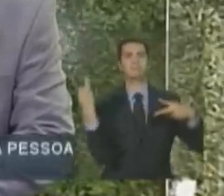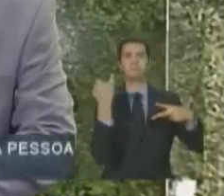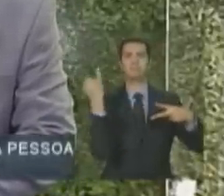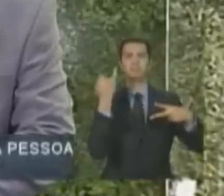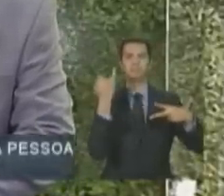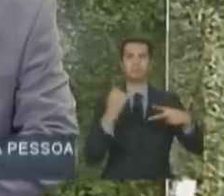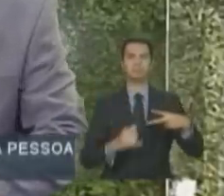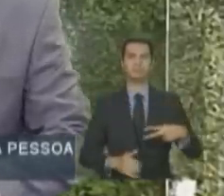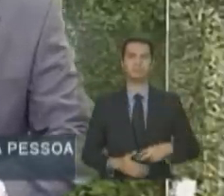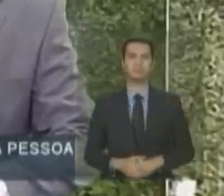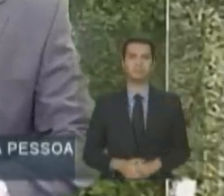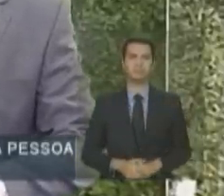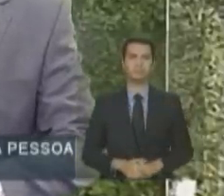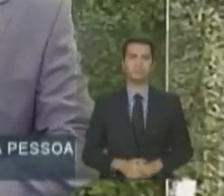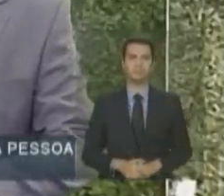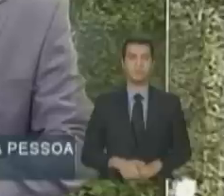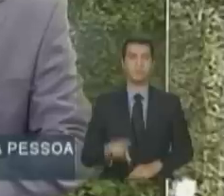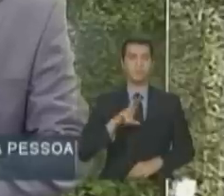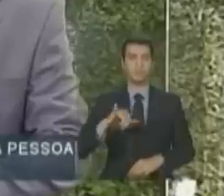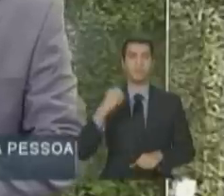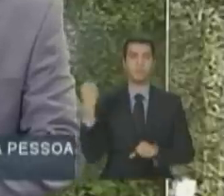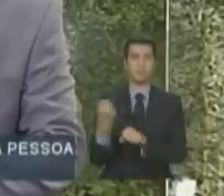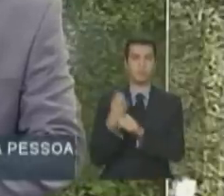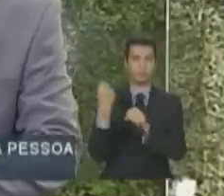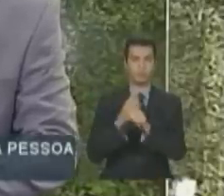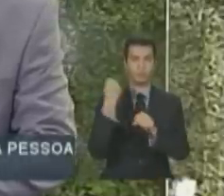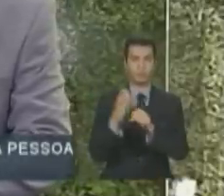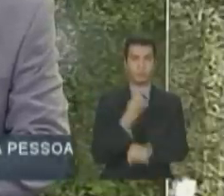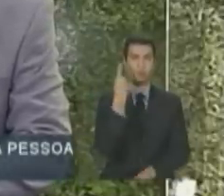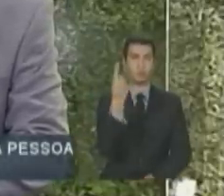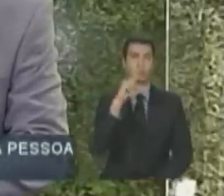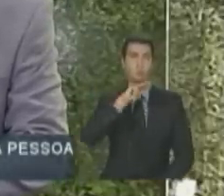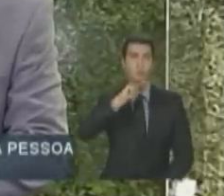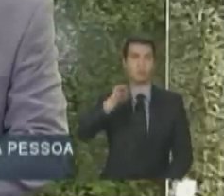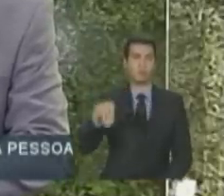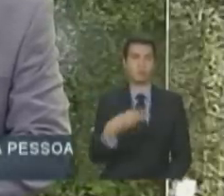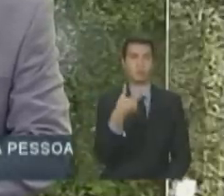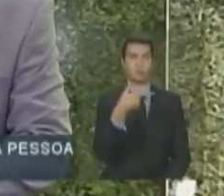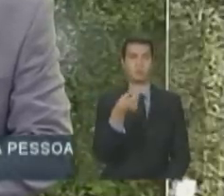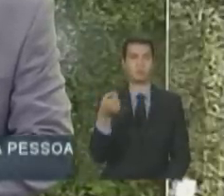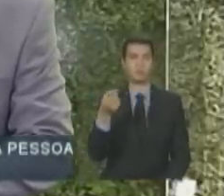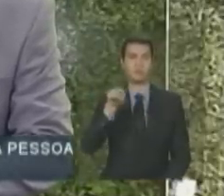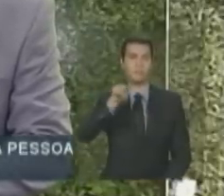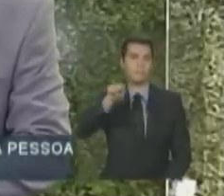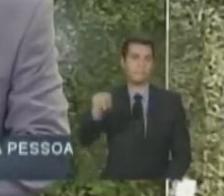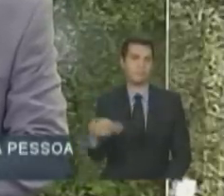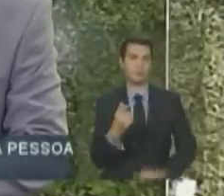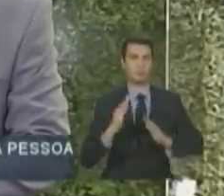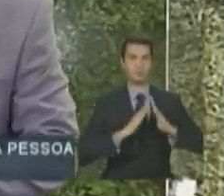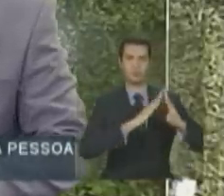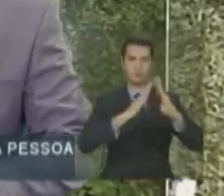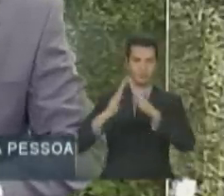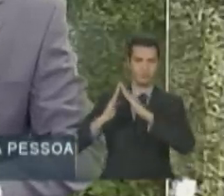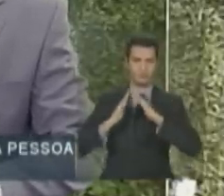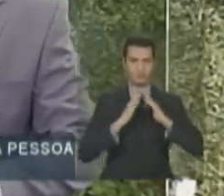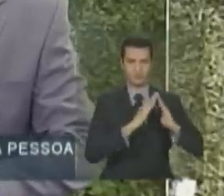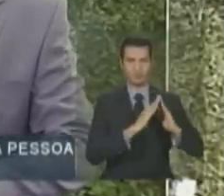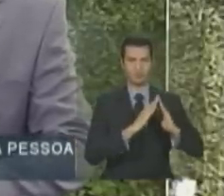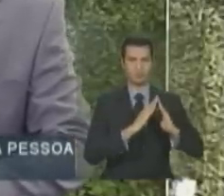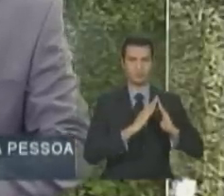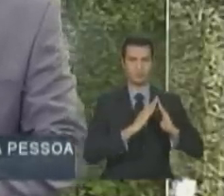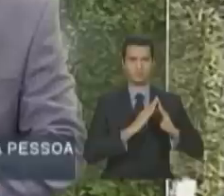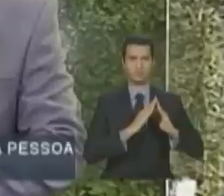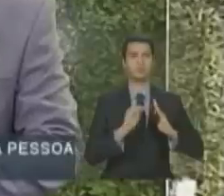construção de 1 milhão e 200 mil moradias do Minha Casa Minha Vida 2 estarão